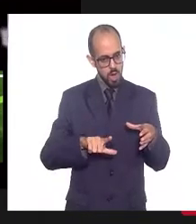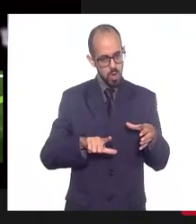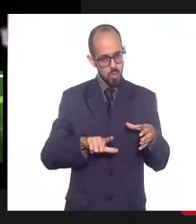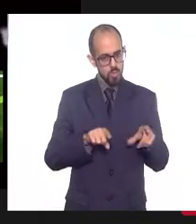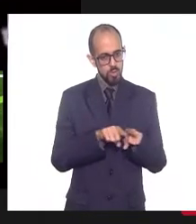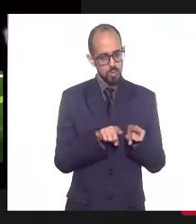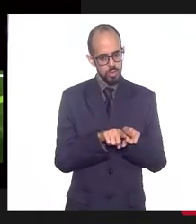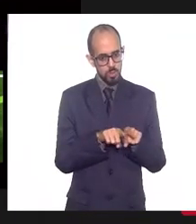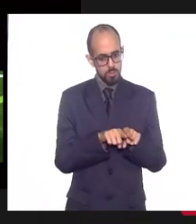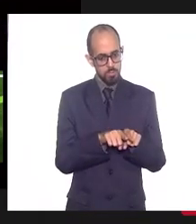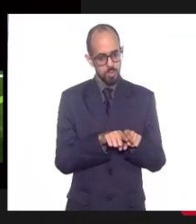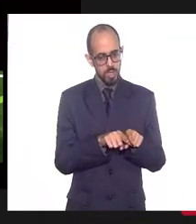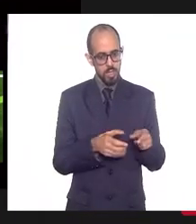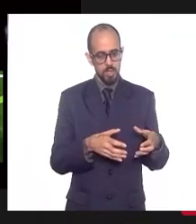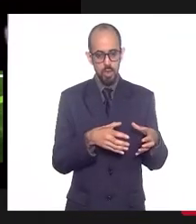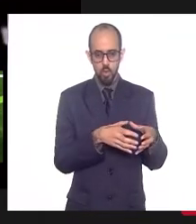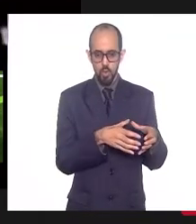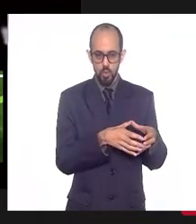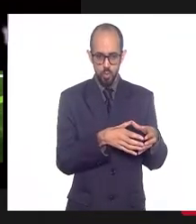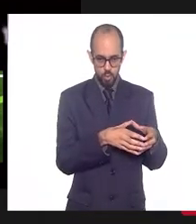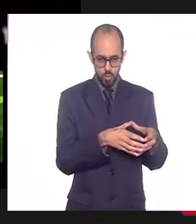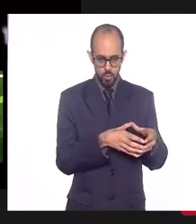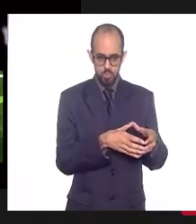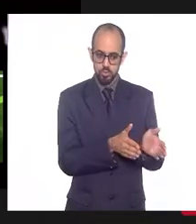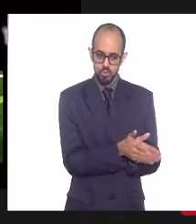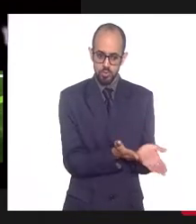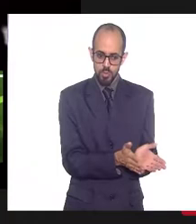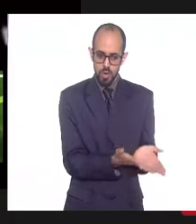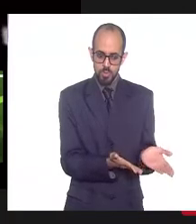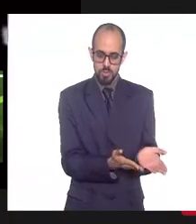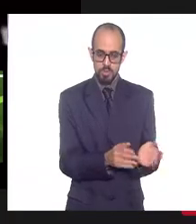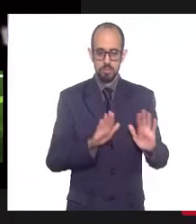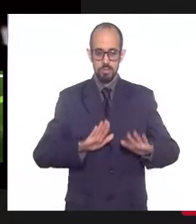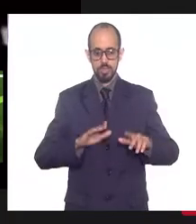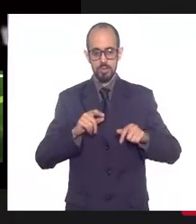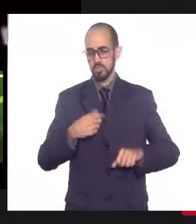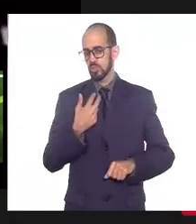mas o que a gente não pode deixar de observar é que